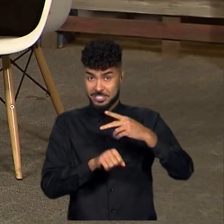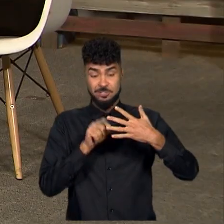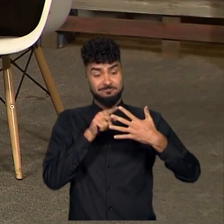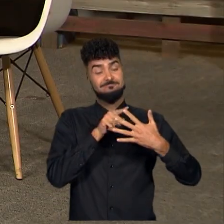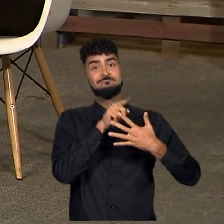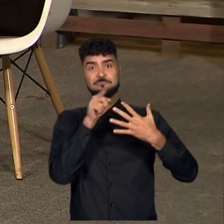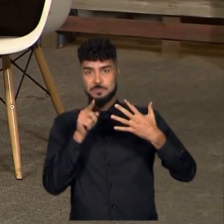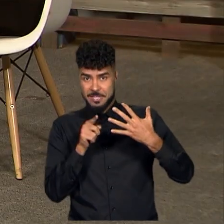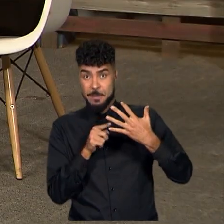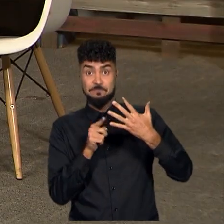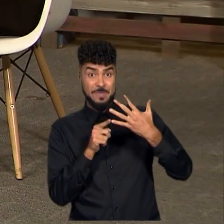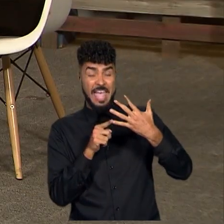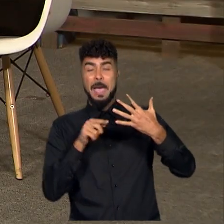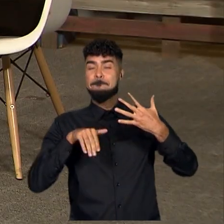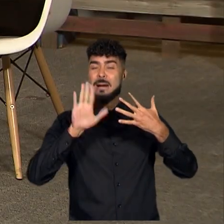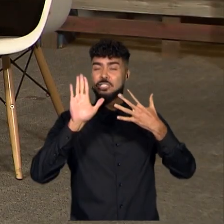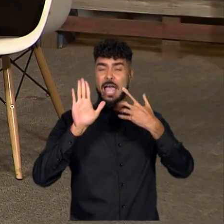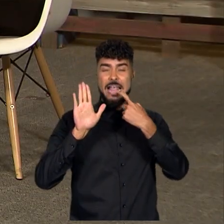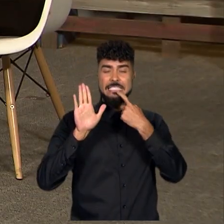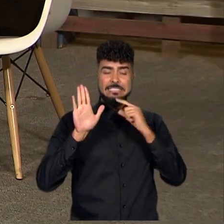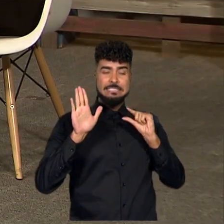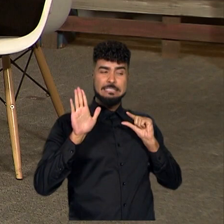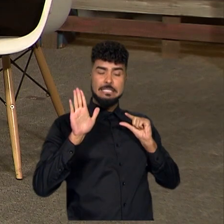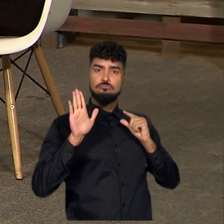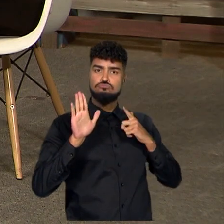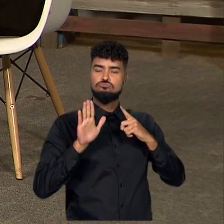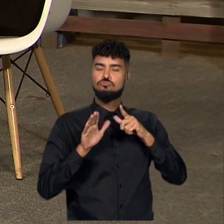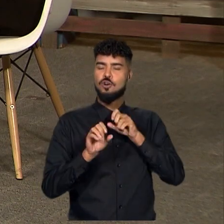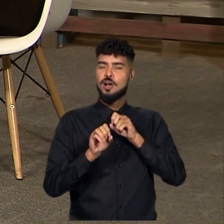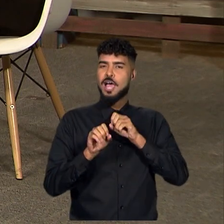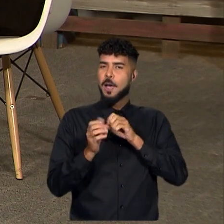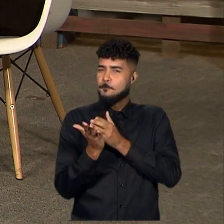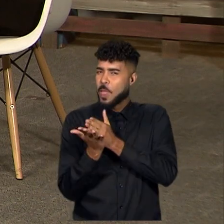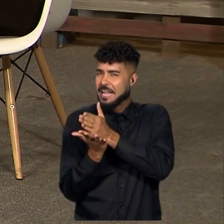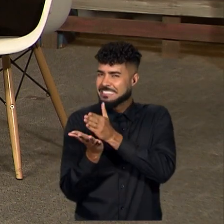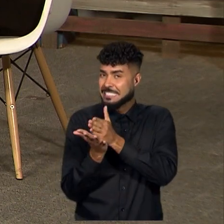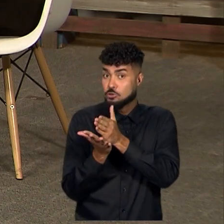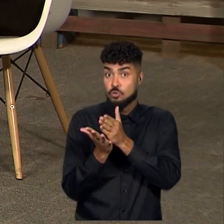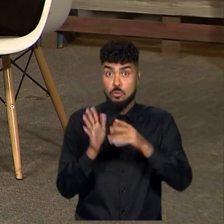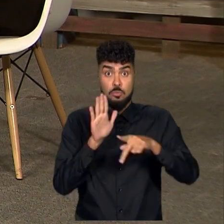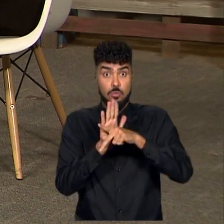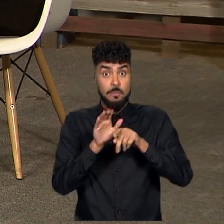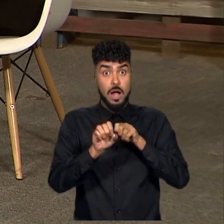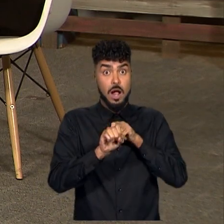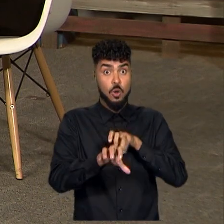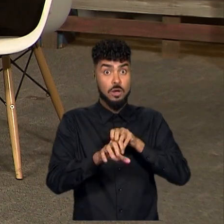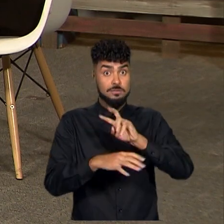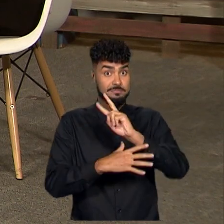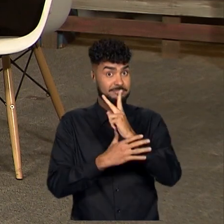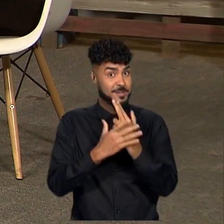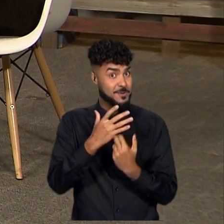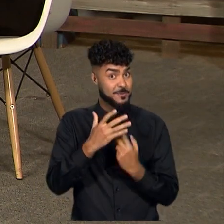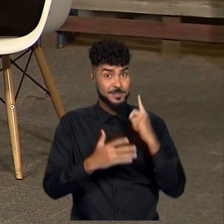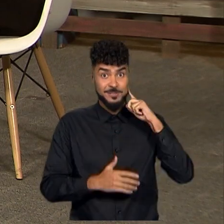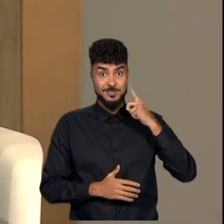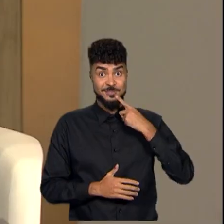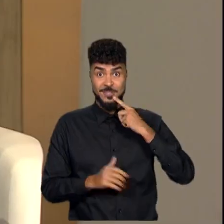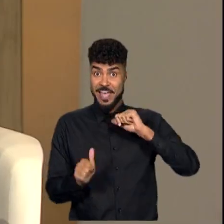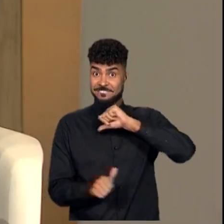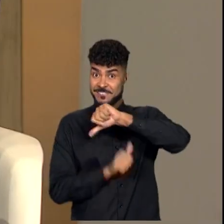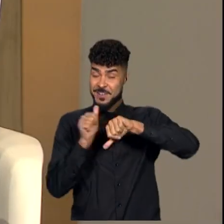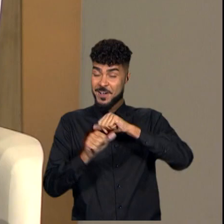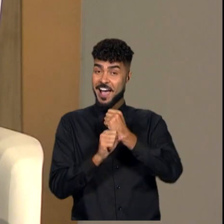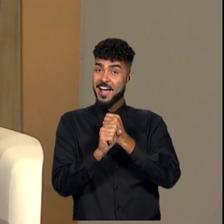mais recente, que é a modalidade de educação bilíngue de surdos, que virou modalidade no ano de 2021, com